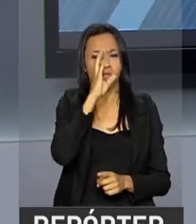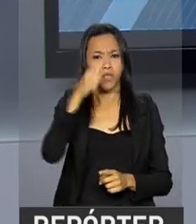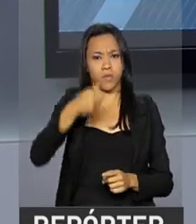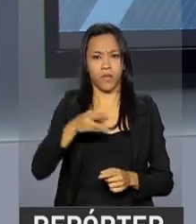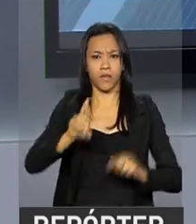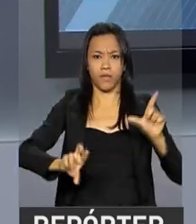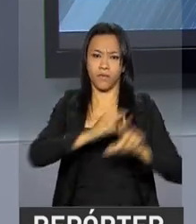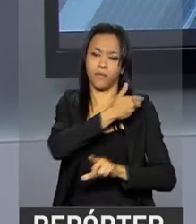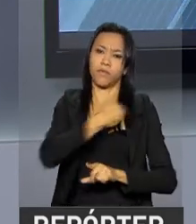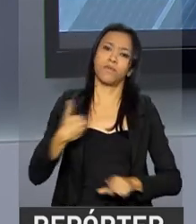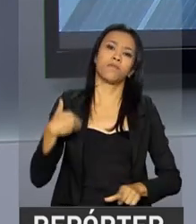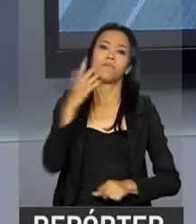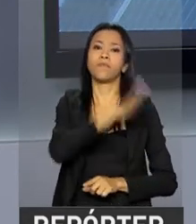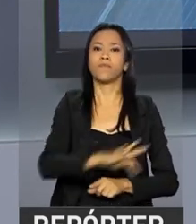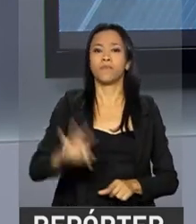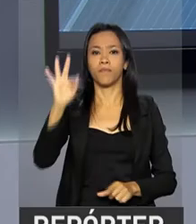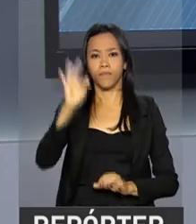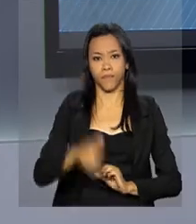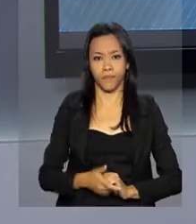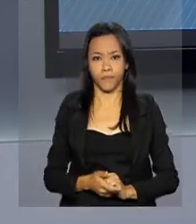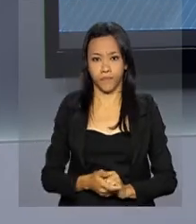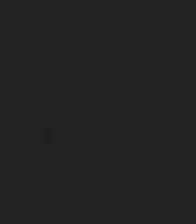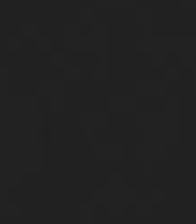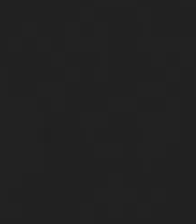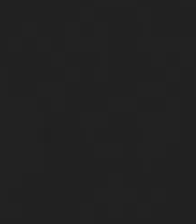nbr a tv do governo federal